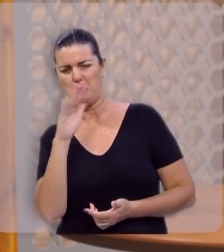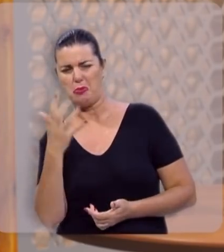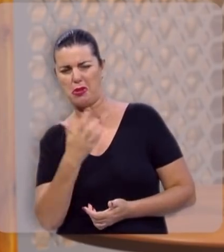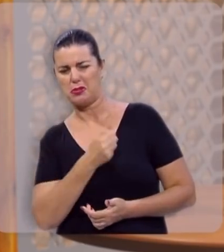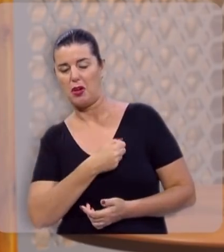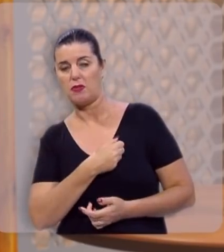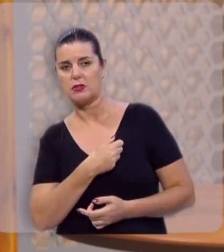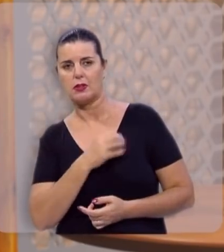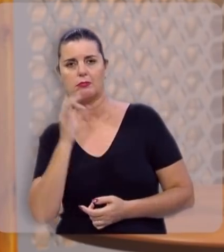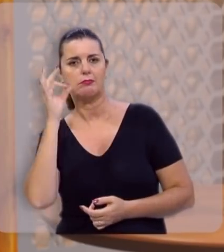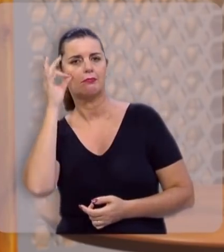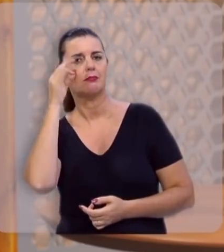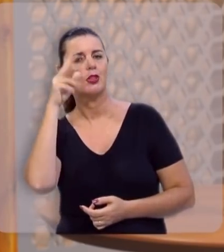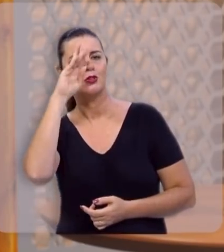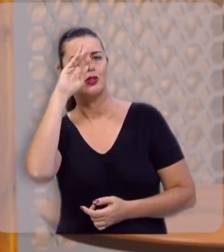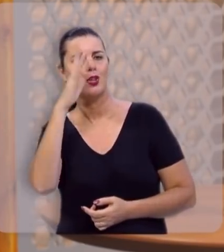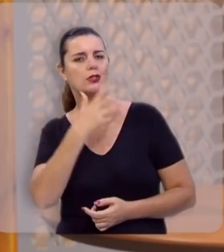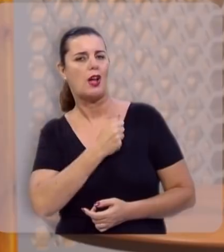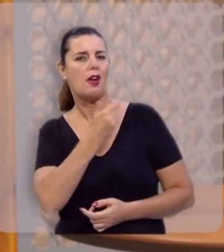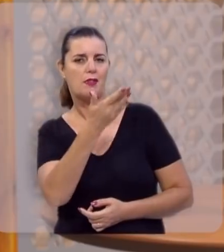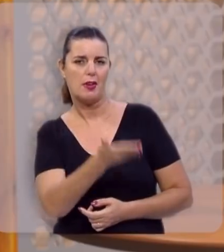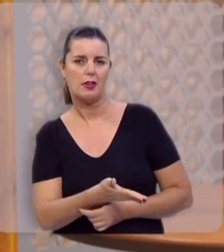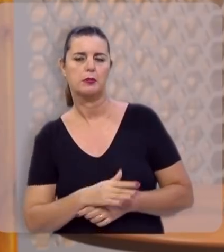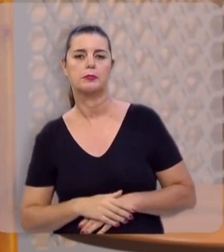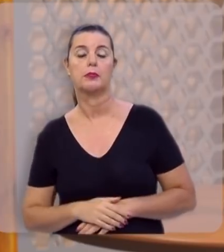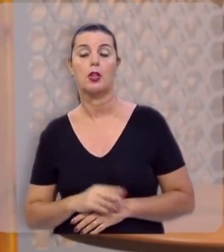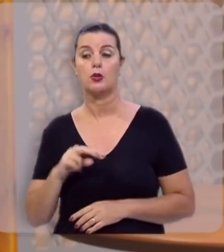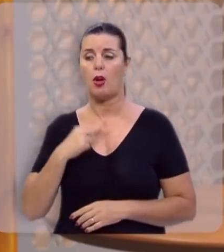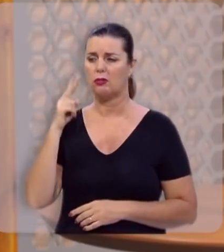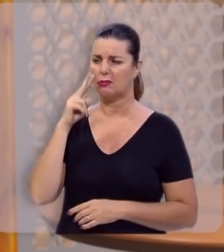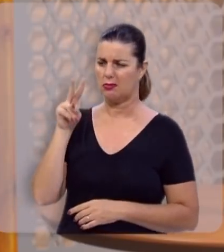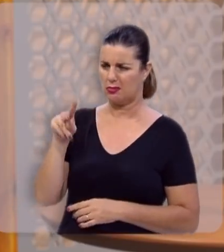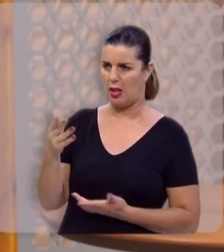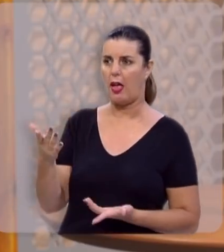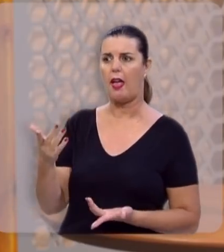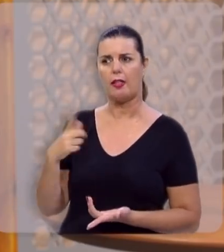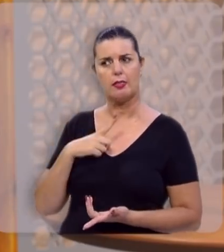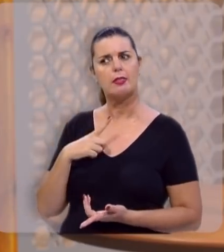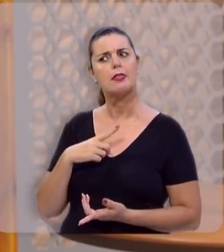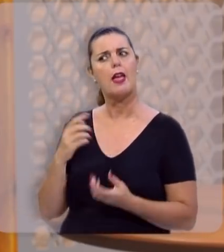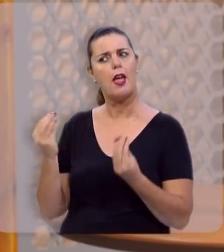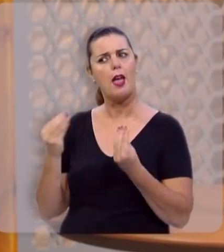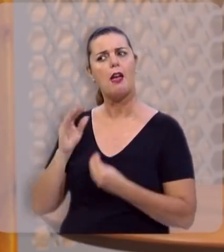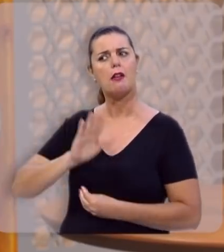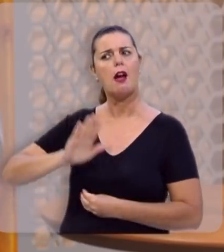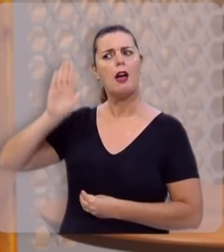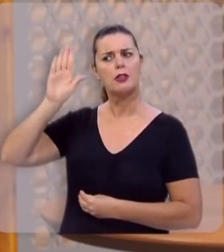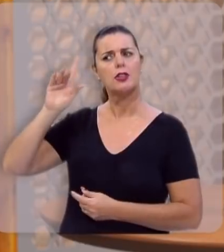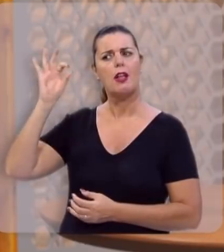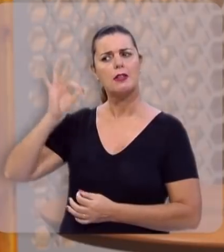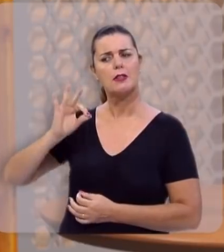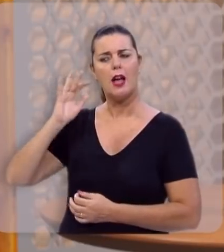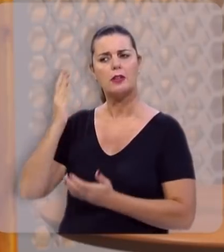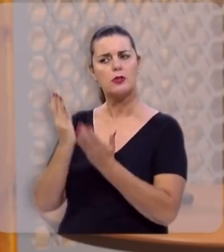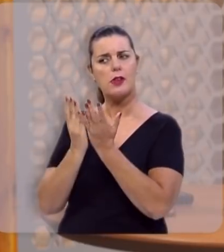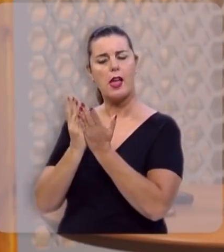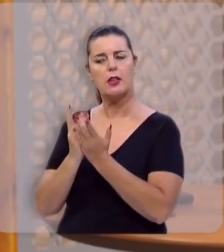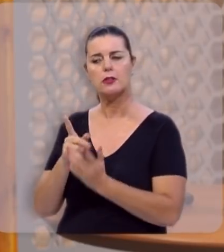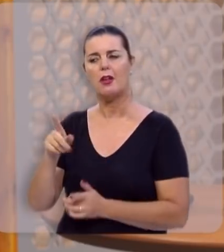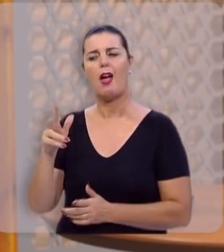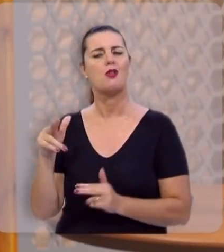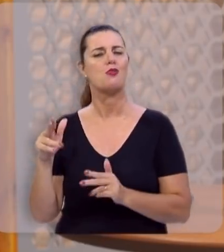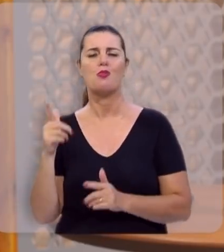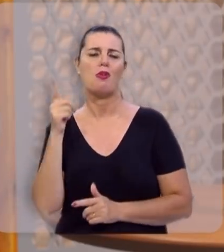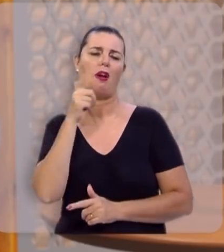nunca vai ser salvo. E de repente o Senhor salva essa pessoa. E nós olhamos para outra e achamos, esse aí é um candidato a ser um